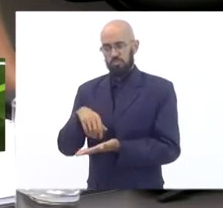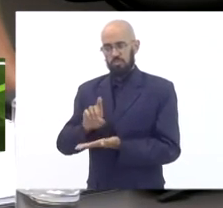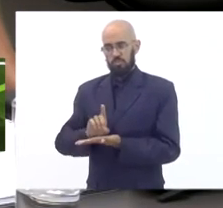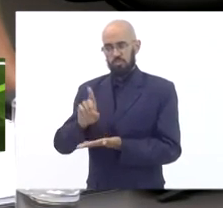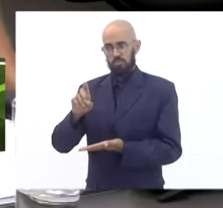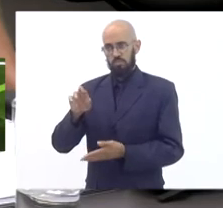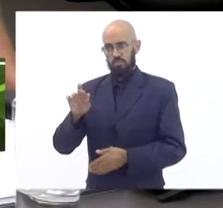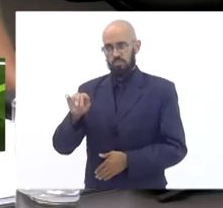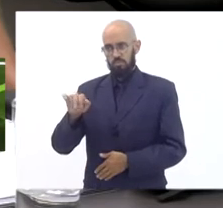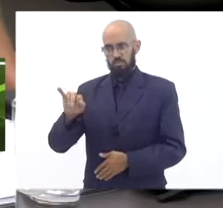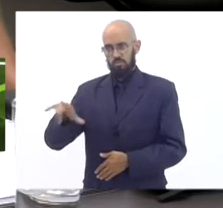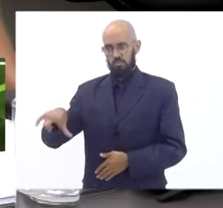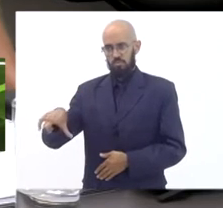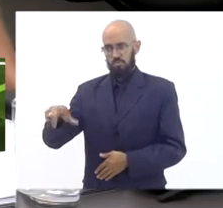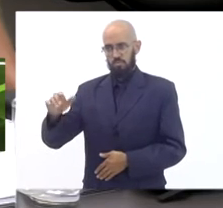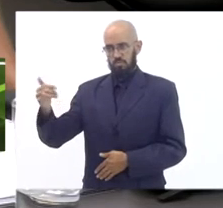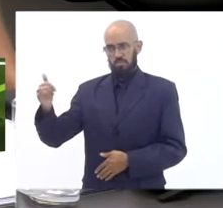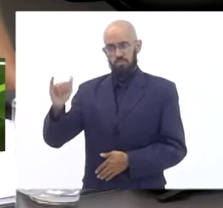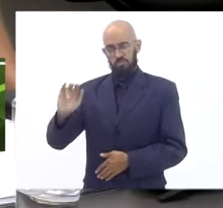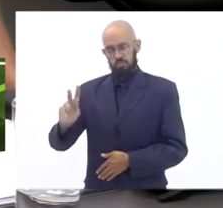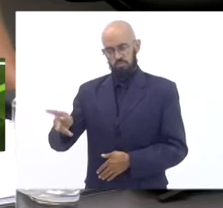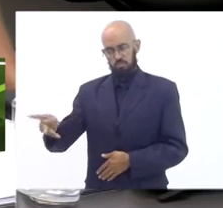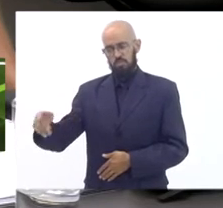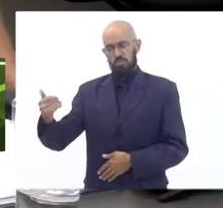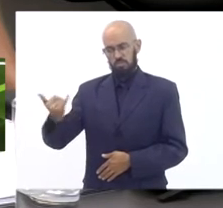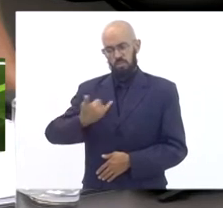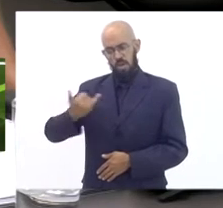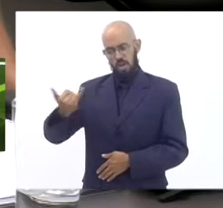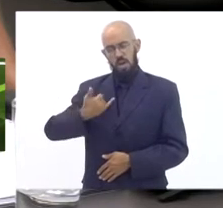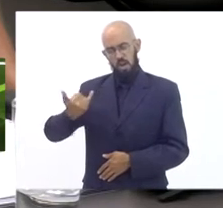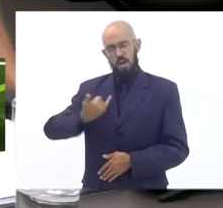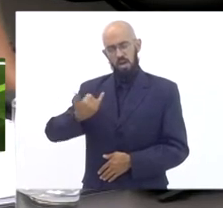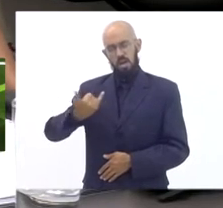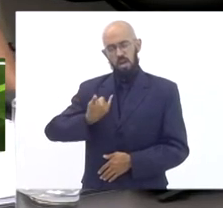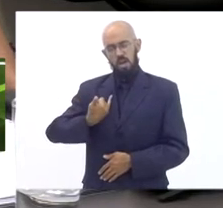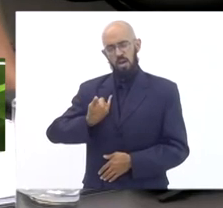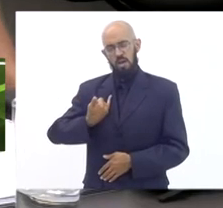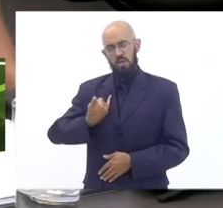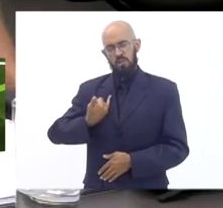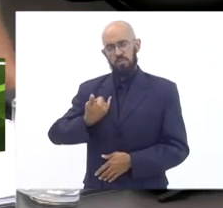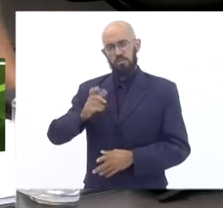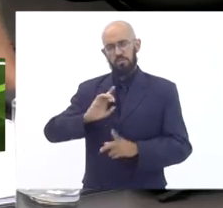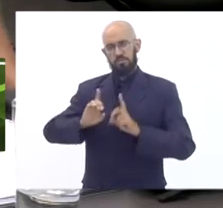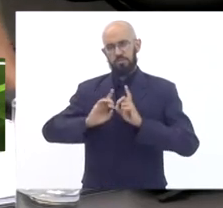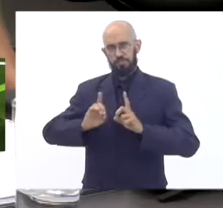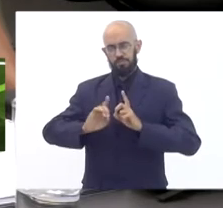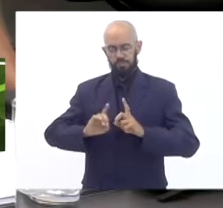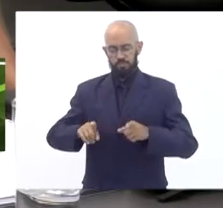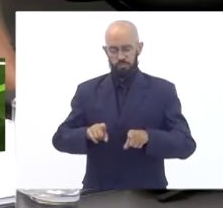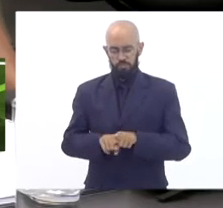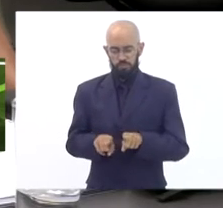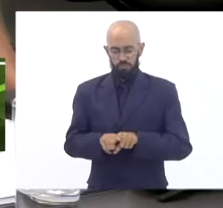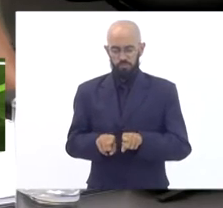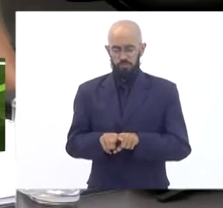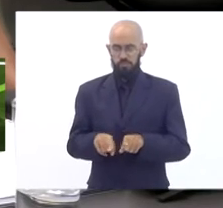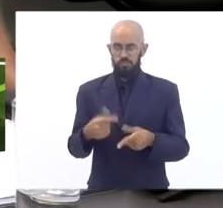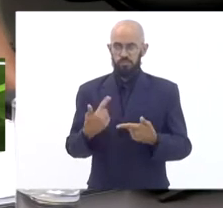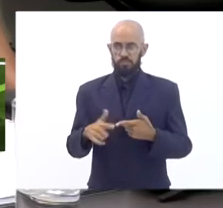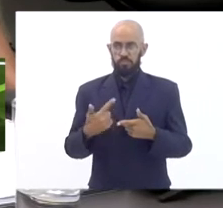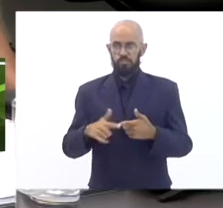ela obviamente me mantém o follow-up dos assuntos. Na verdade, está discutindo a questão